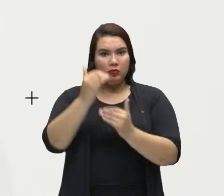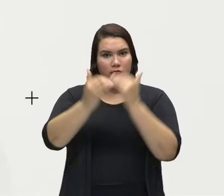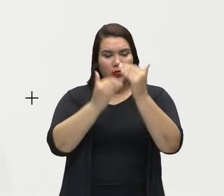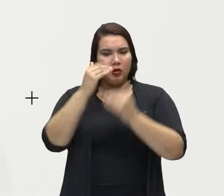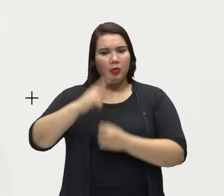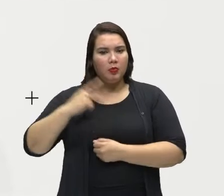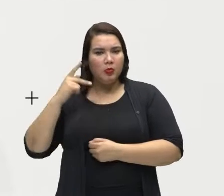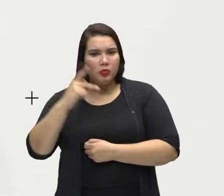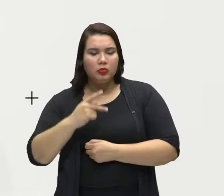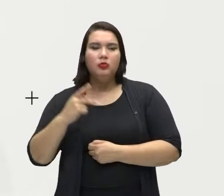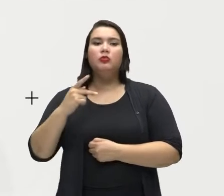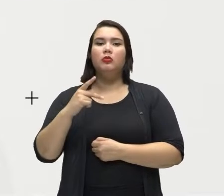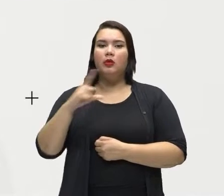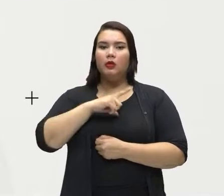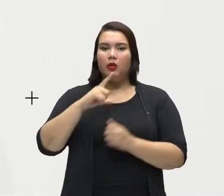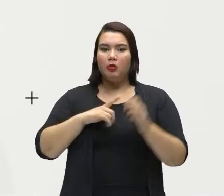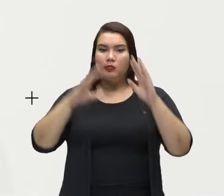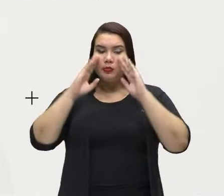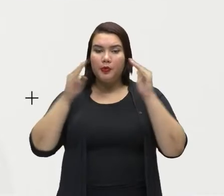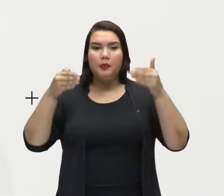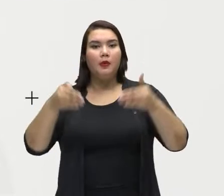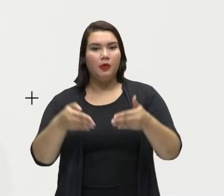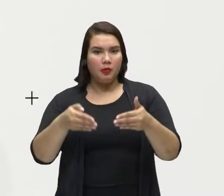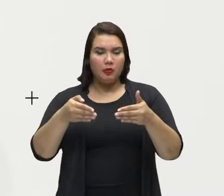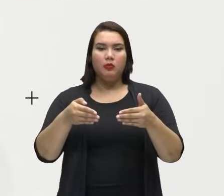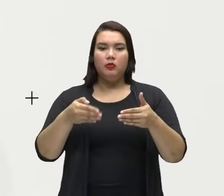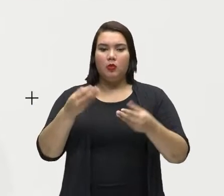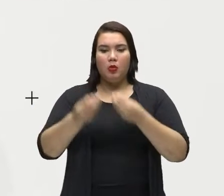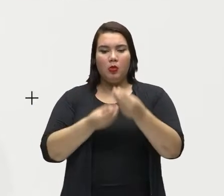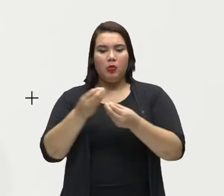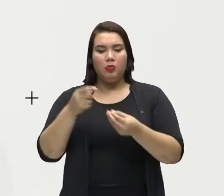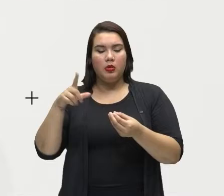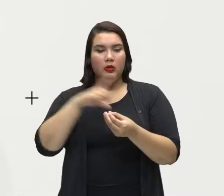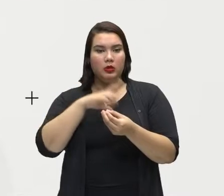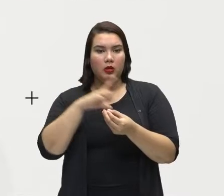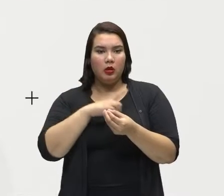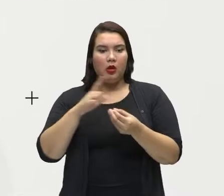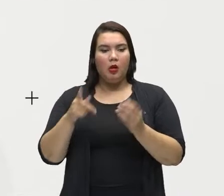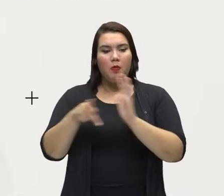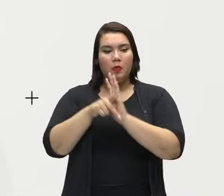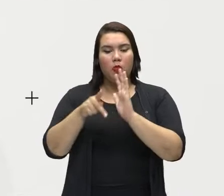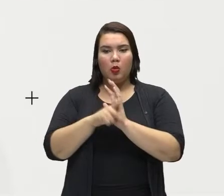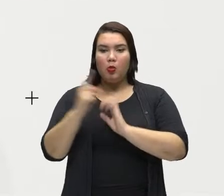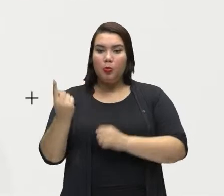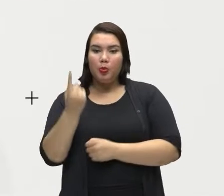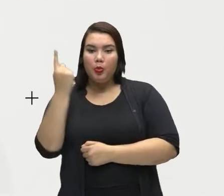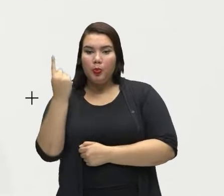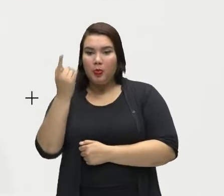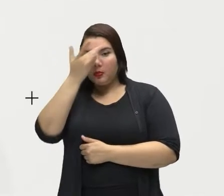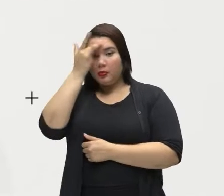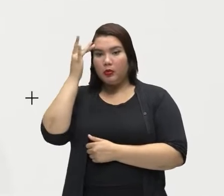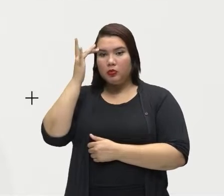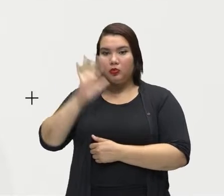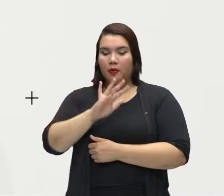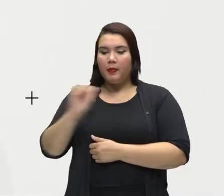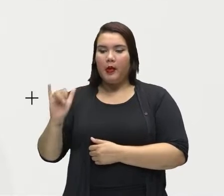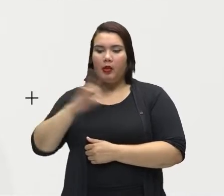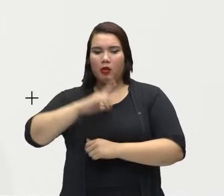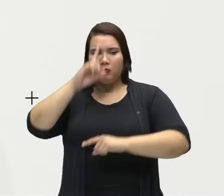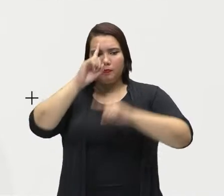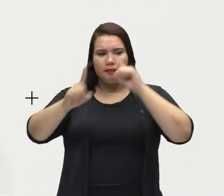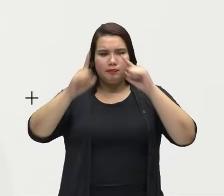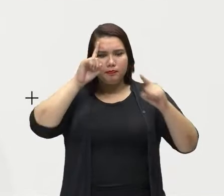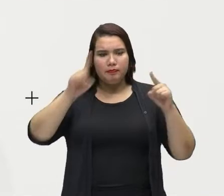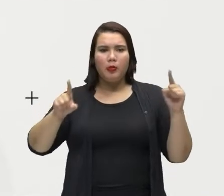político centralizado. O poder vai estar nas mãos de um imperador que vai exercer aí um